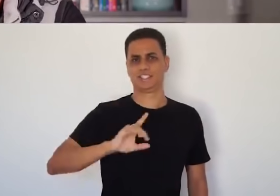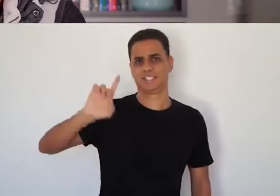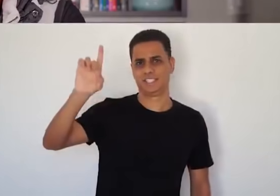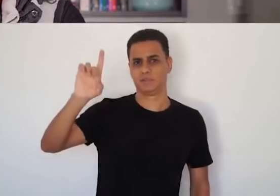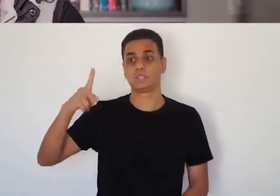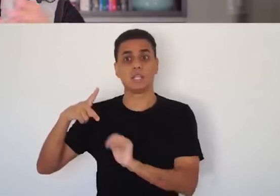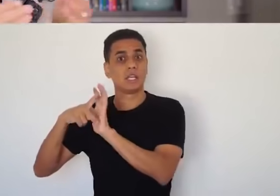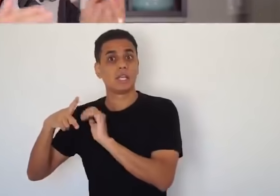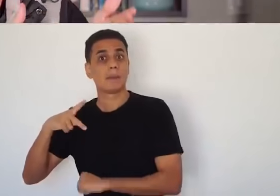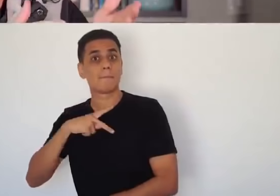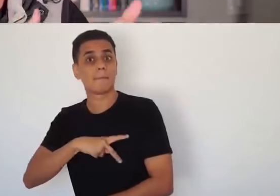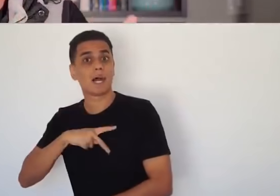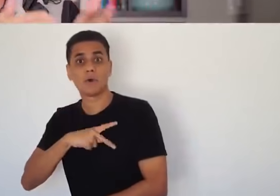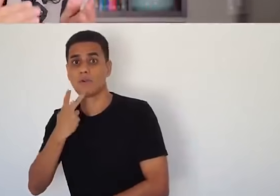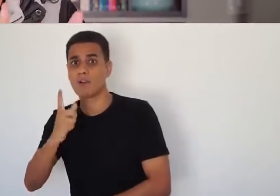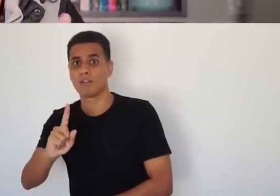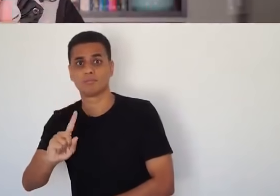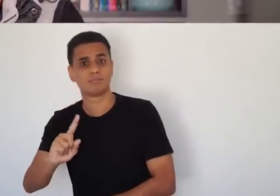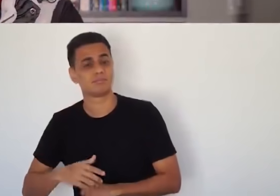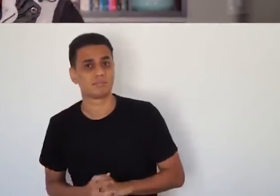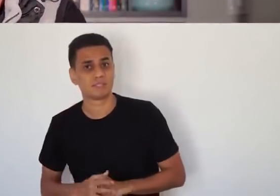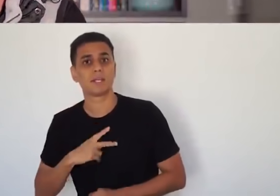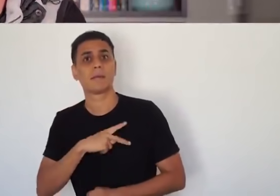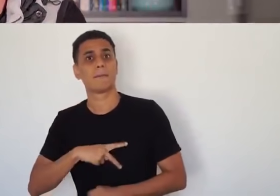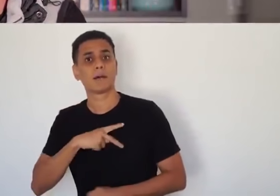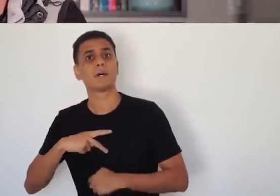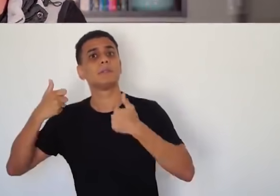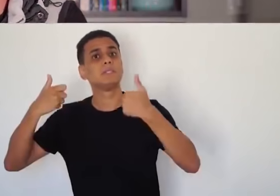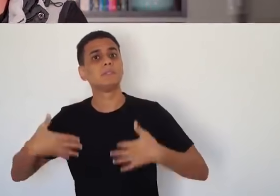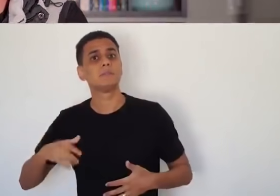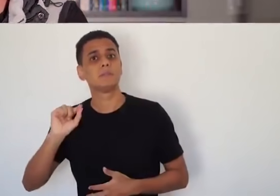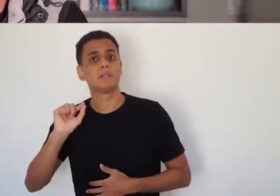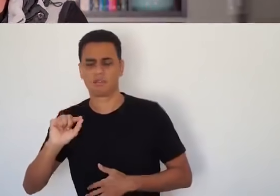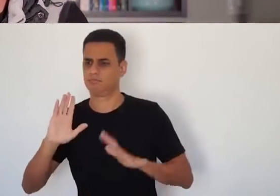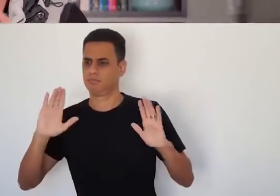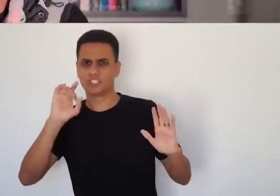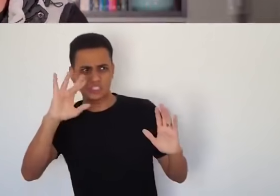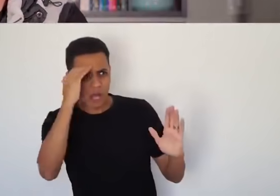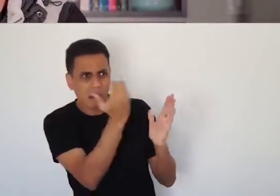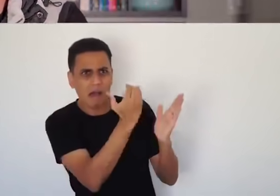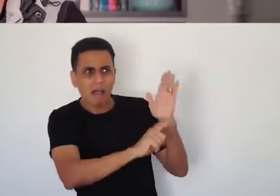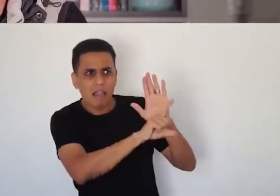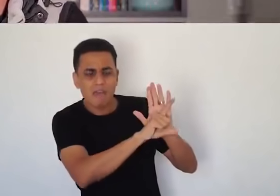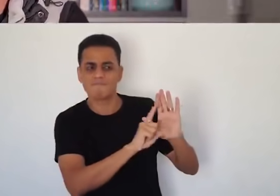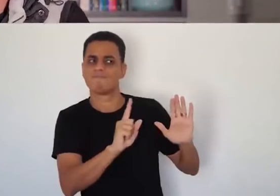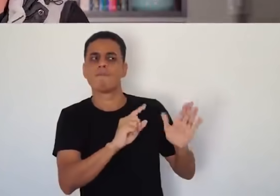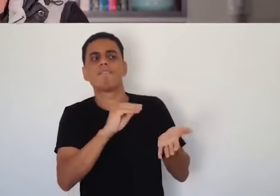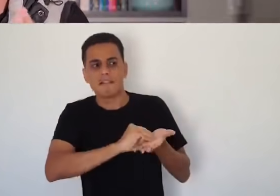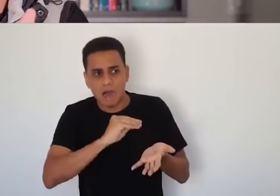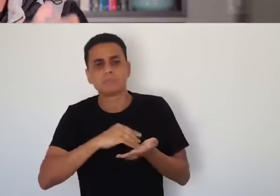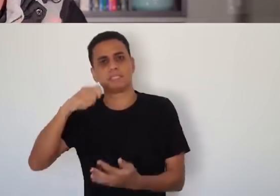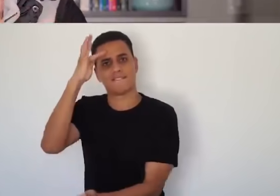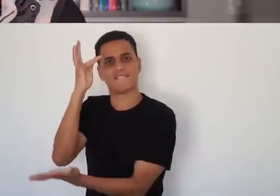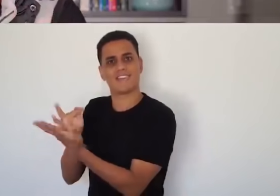isso, né? Porque nós somos salvos pela graça mediante a fé, isso não vem de vós, é um dom de Deus. E lá ele continua falando, não vem